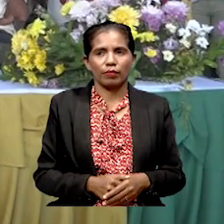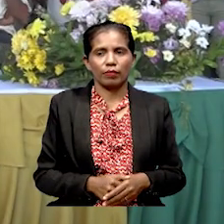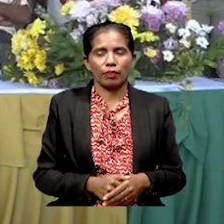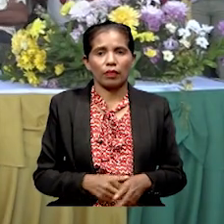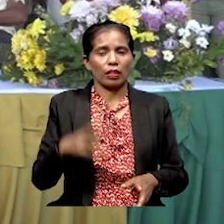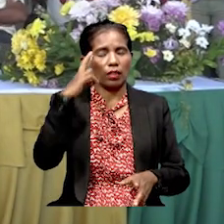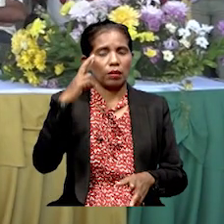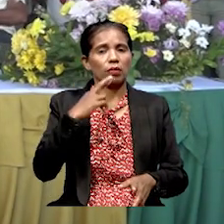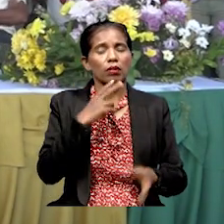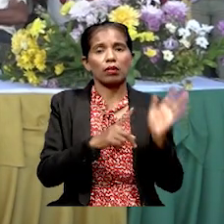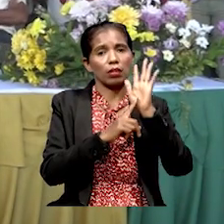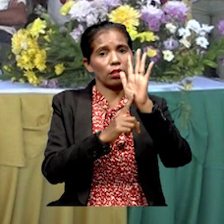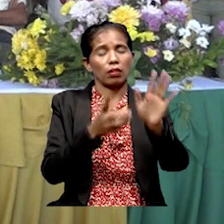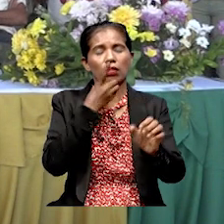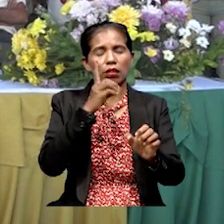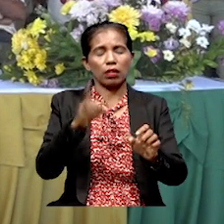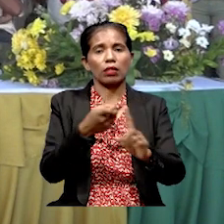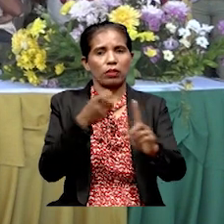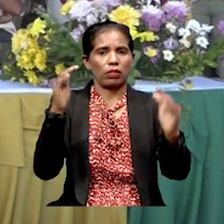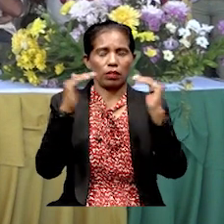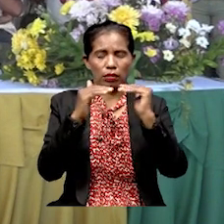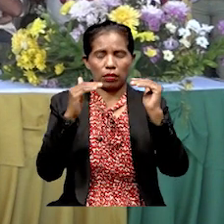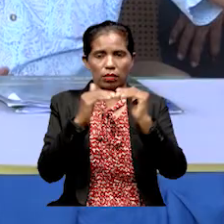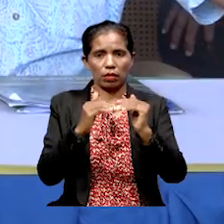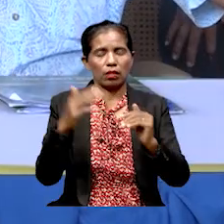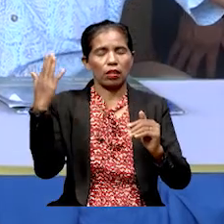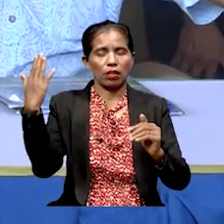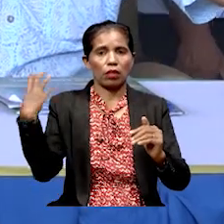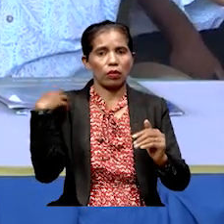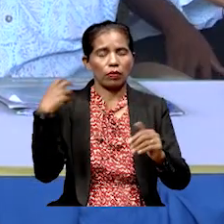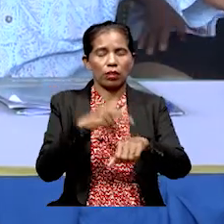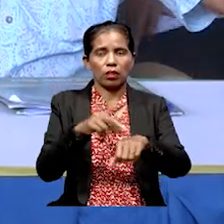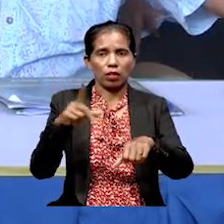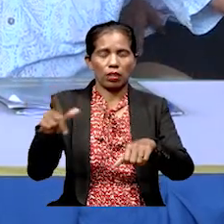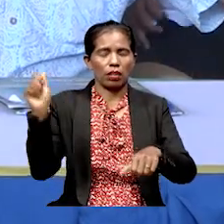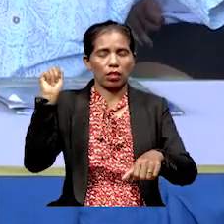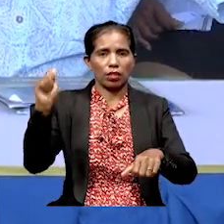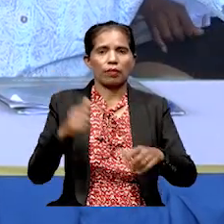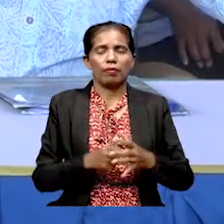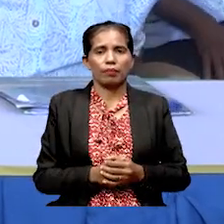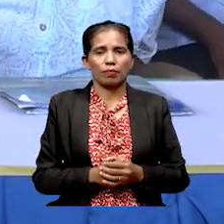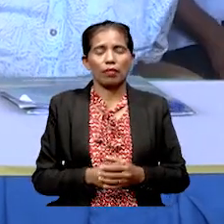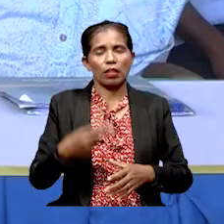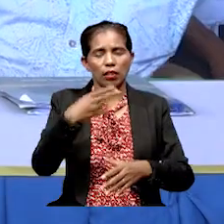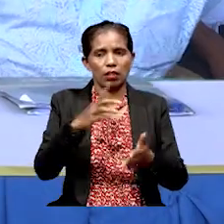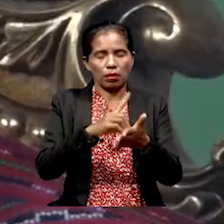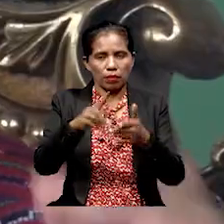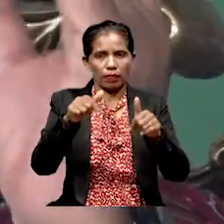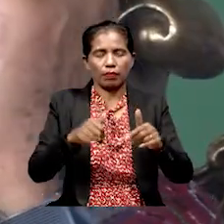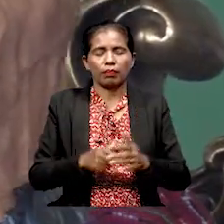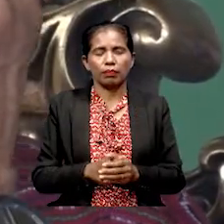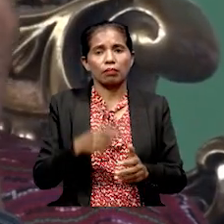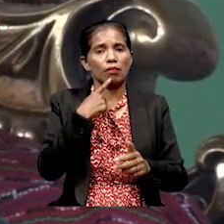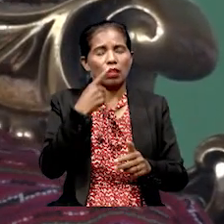Zeram Zorta atau declaração, né, lihusi conferência ba imprensa e sede nacional candidato Presidente da República, Rudi Larandili, quinta semana, né, Horta